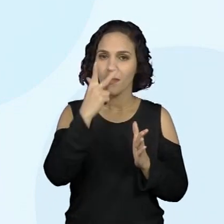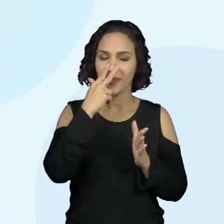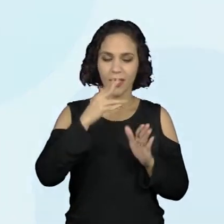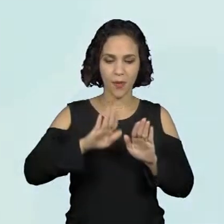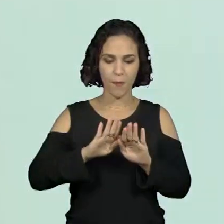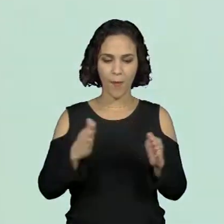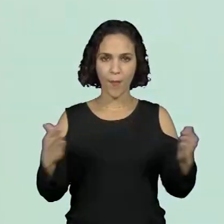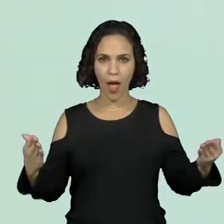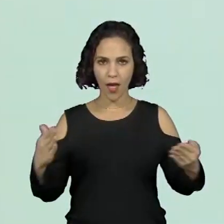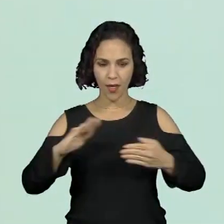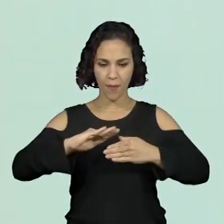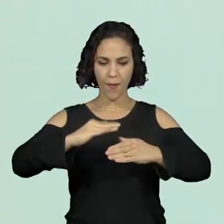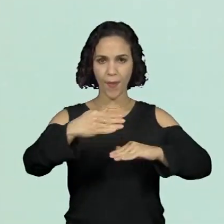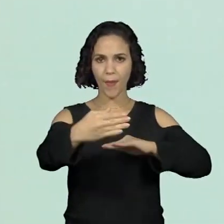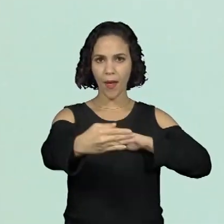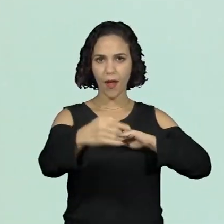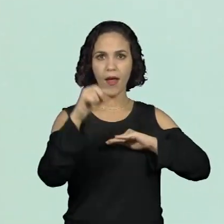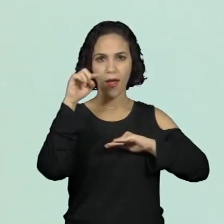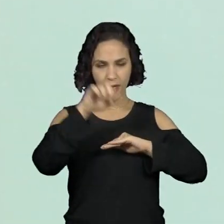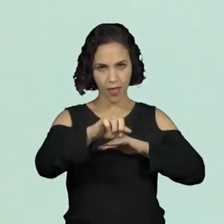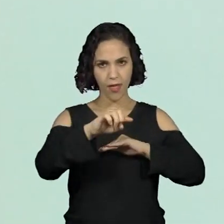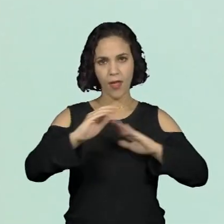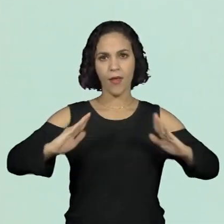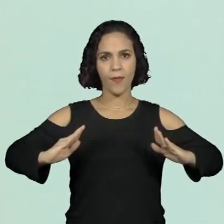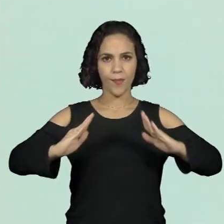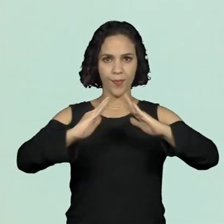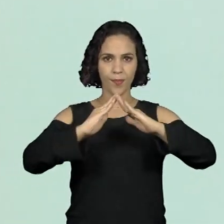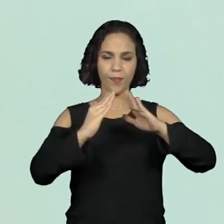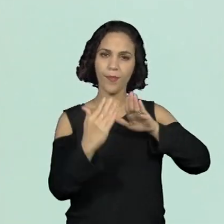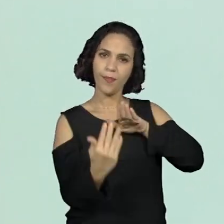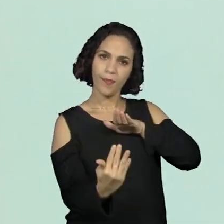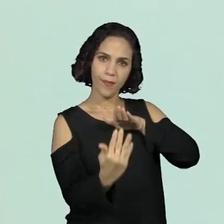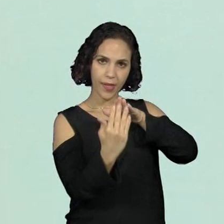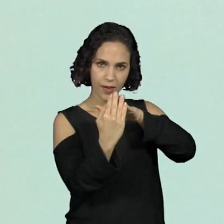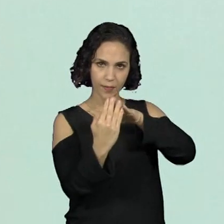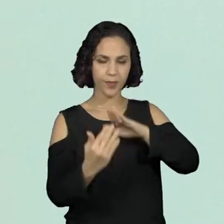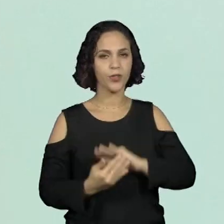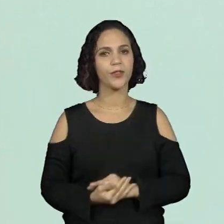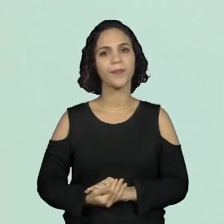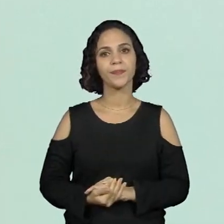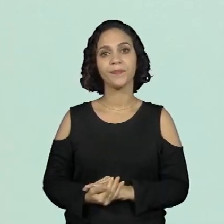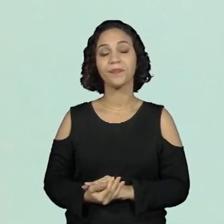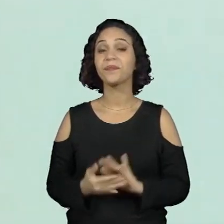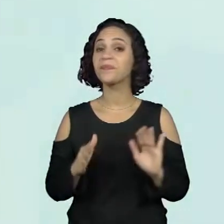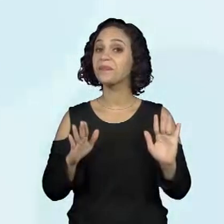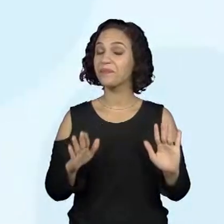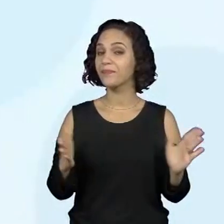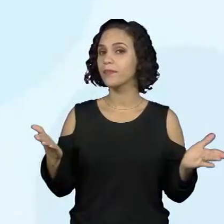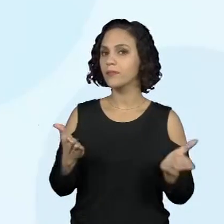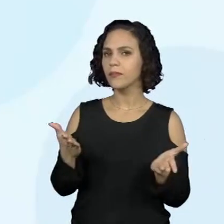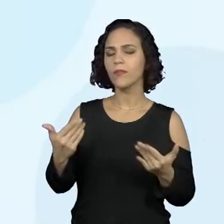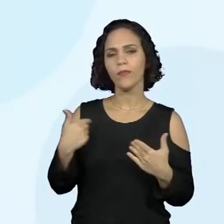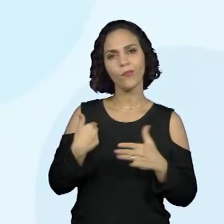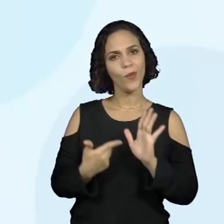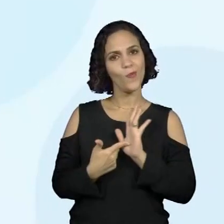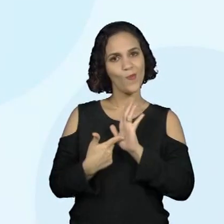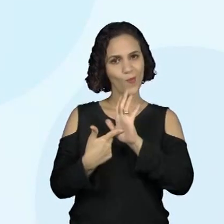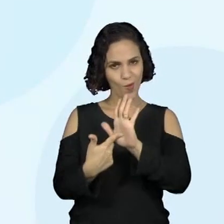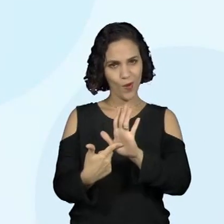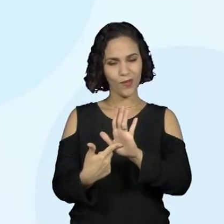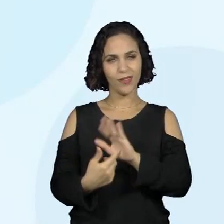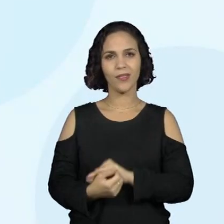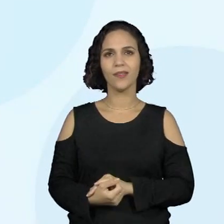da superfície de uma pirâmide. Eu quero mostrar já para